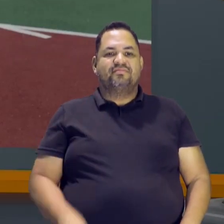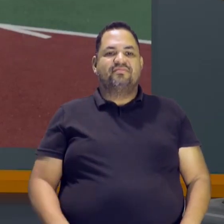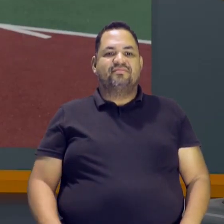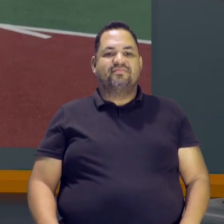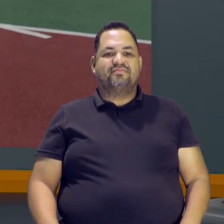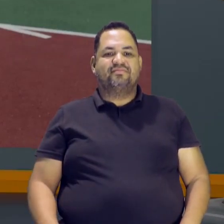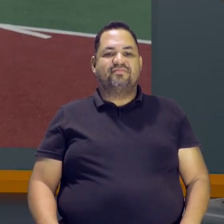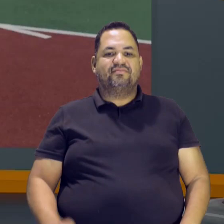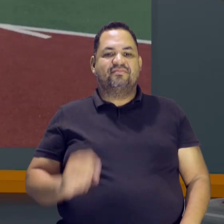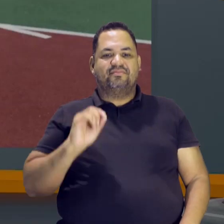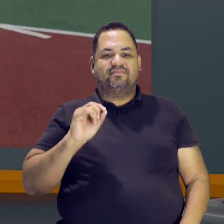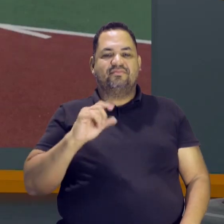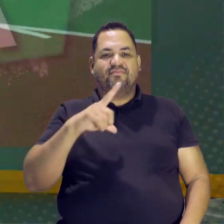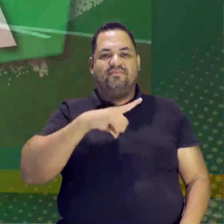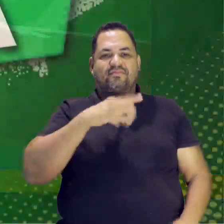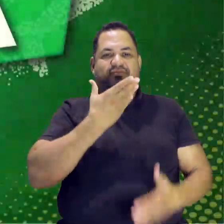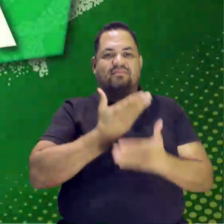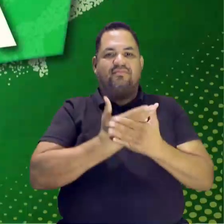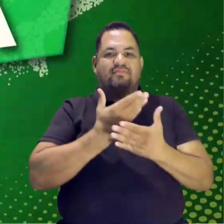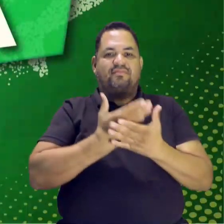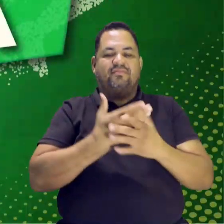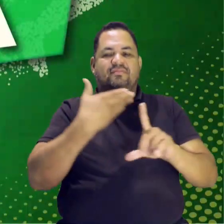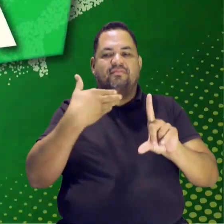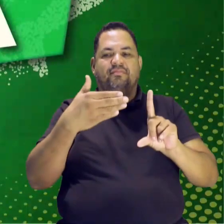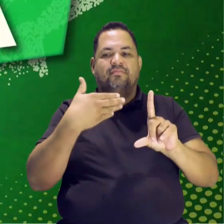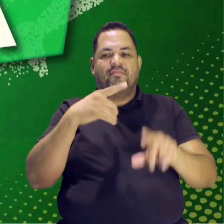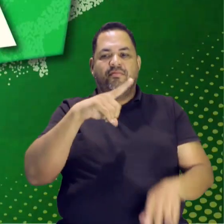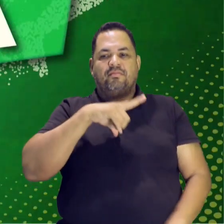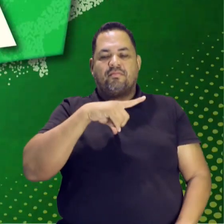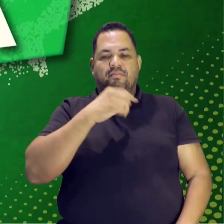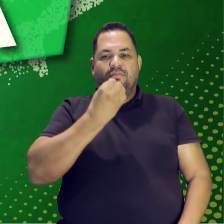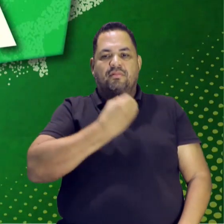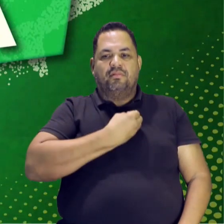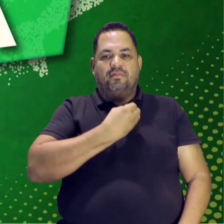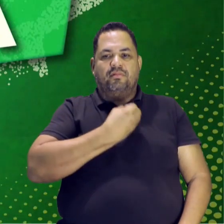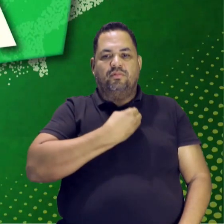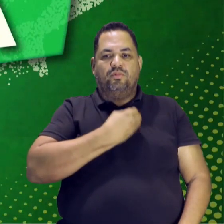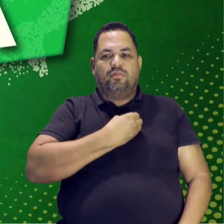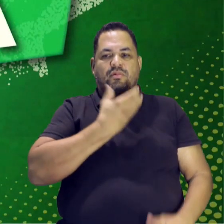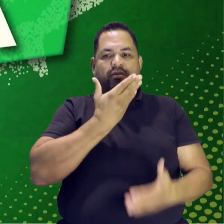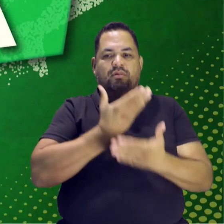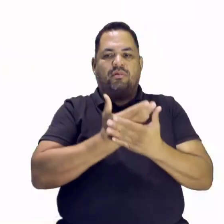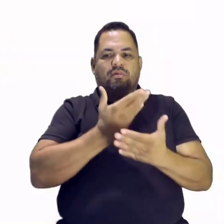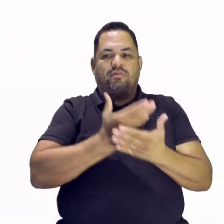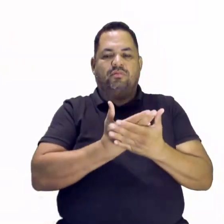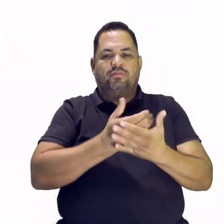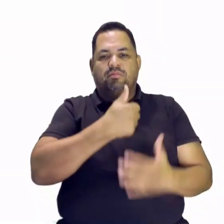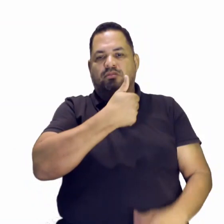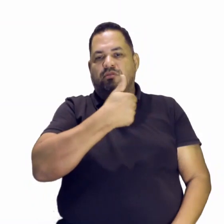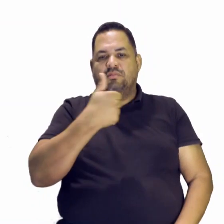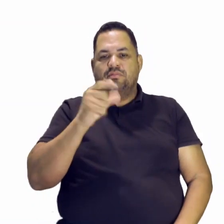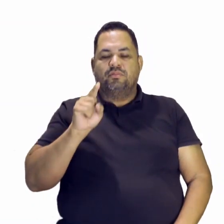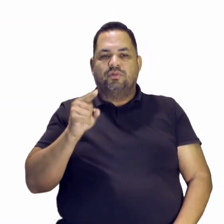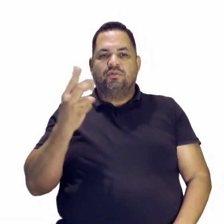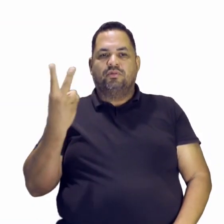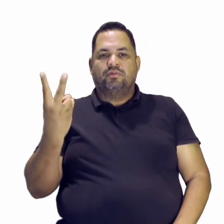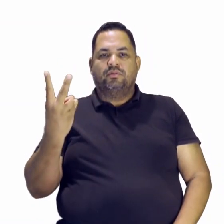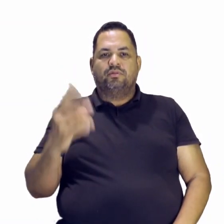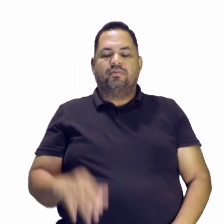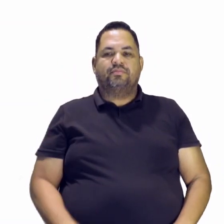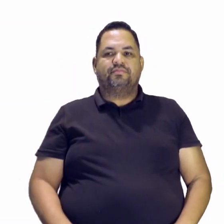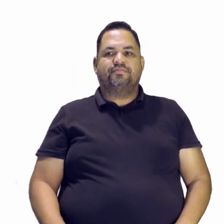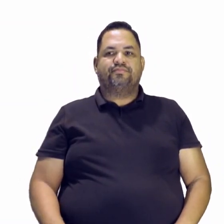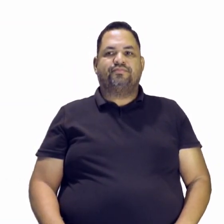que a gente viu na aula. Olha o slide. Então nós estamos na aula de número 11.2, tá? E na aula de